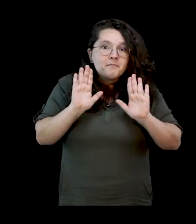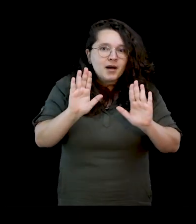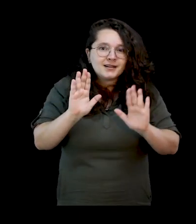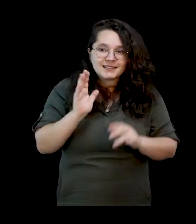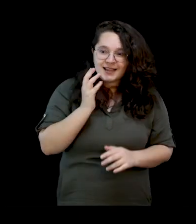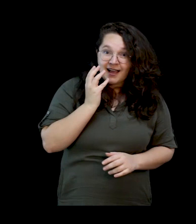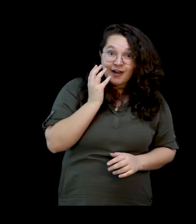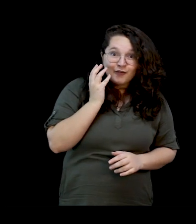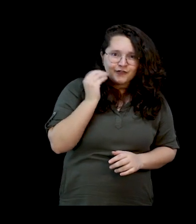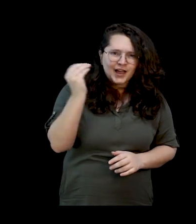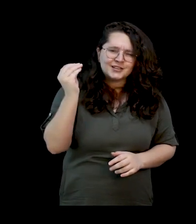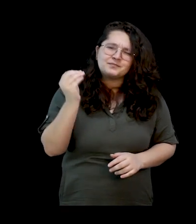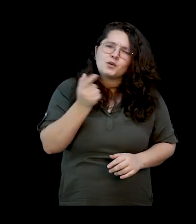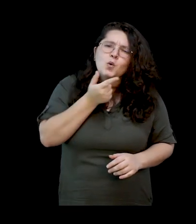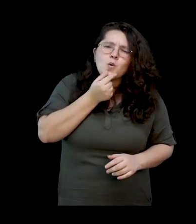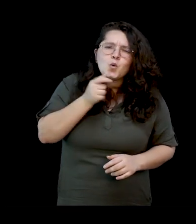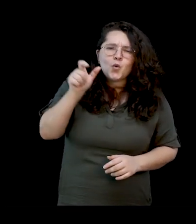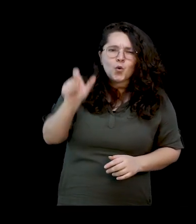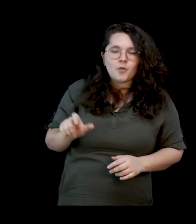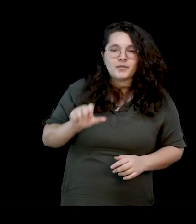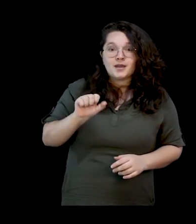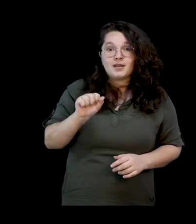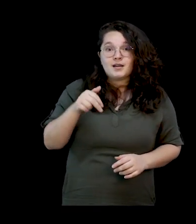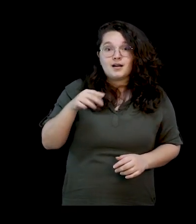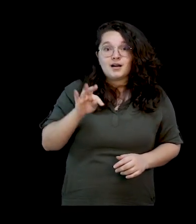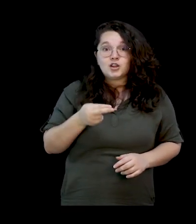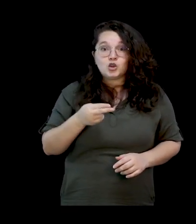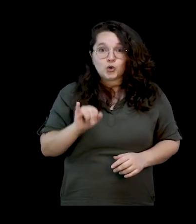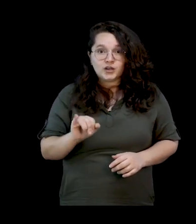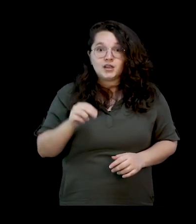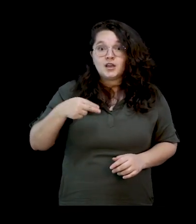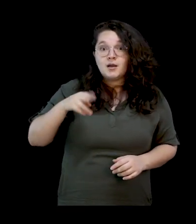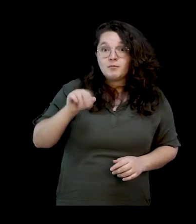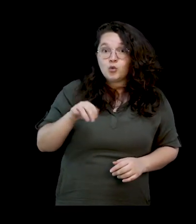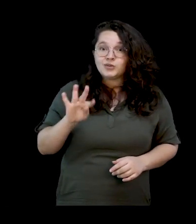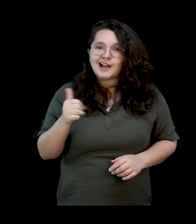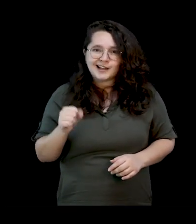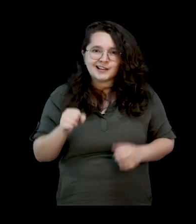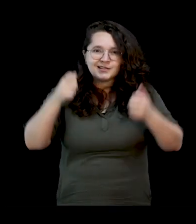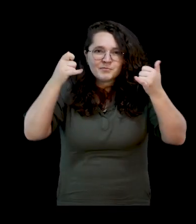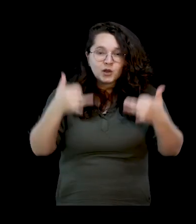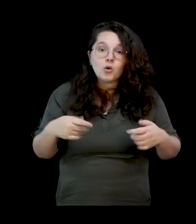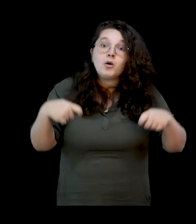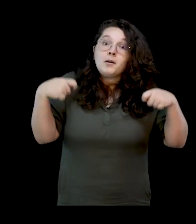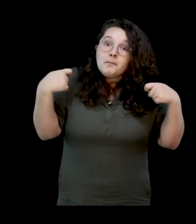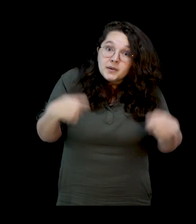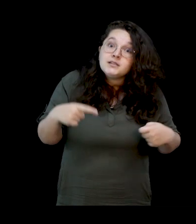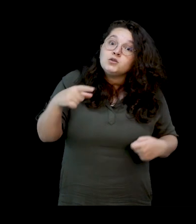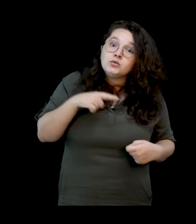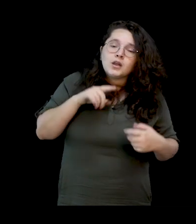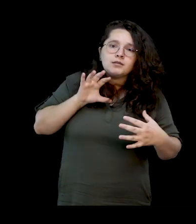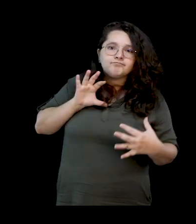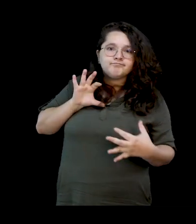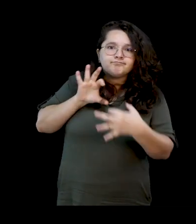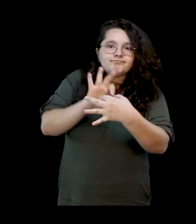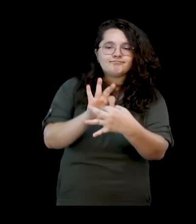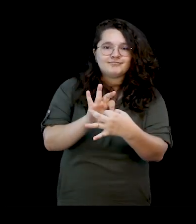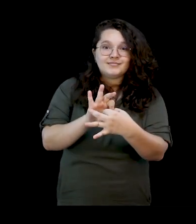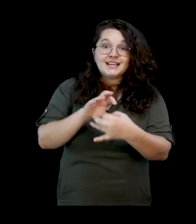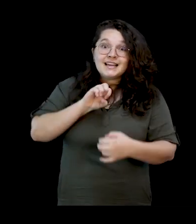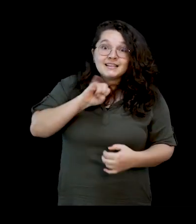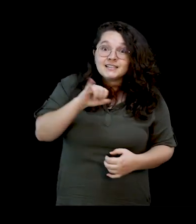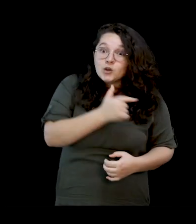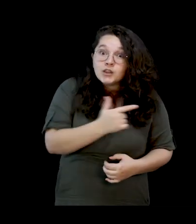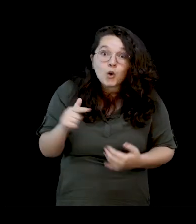vida. Só que essa viagem, nos termos do Antônio Montadas, precisa ter envolvimento. Eu preciso ser capaz